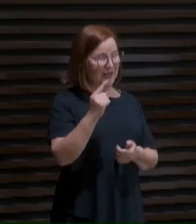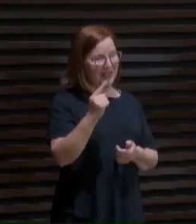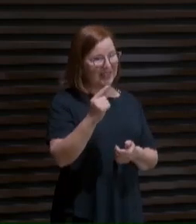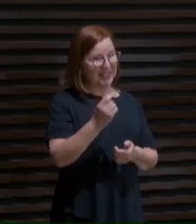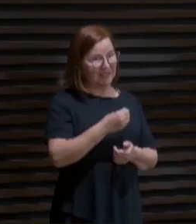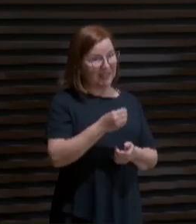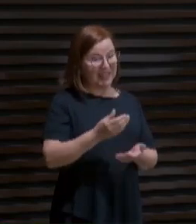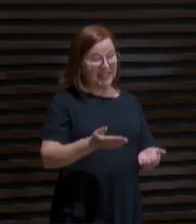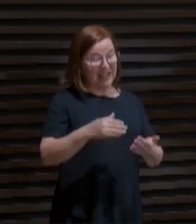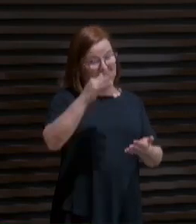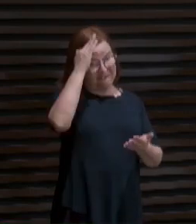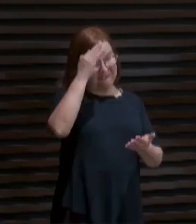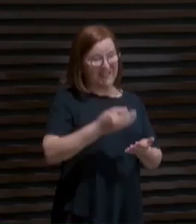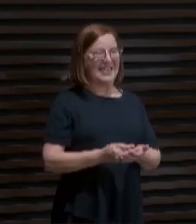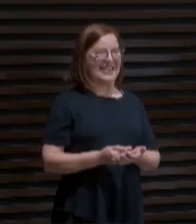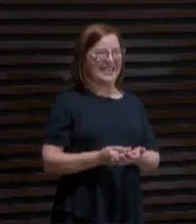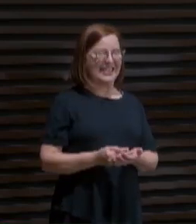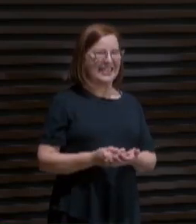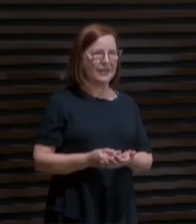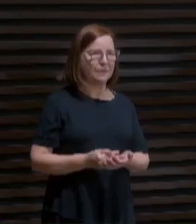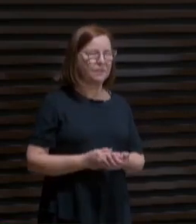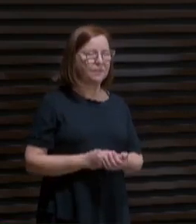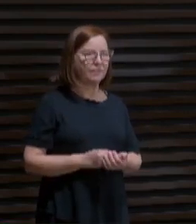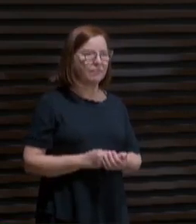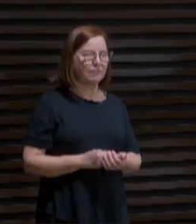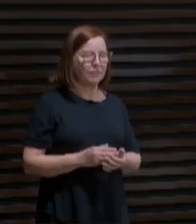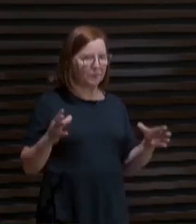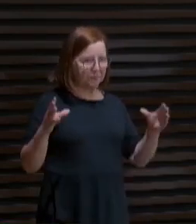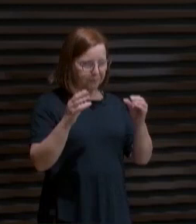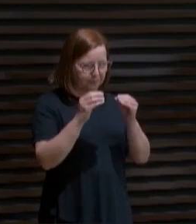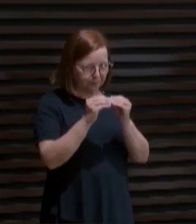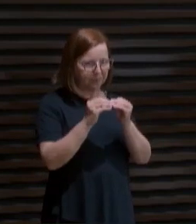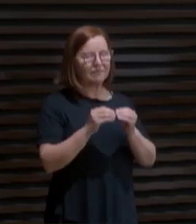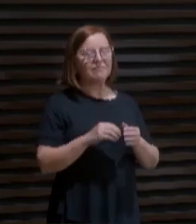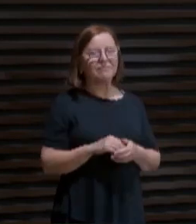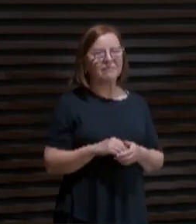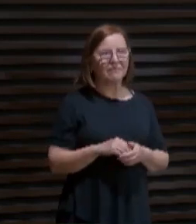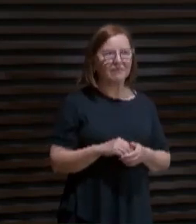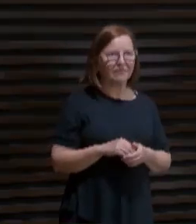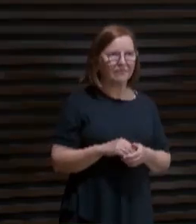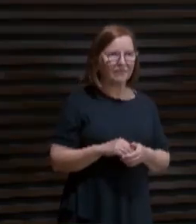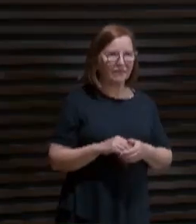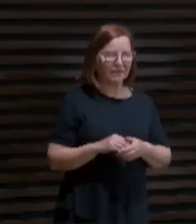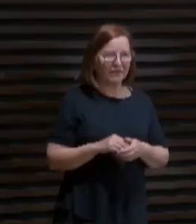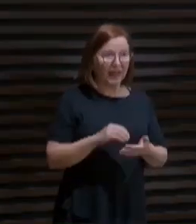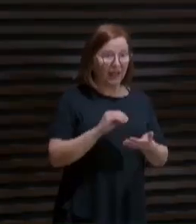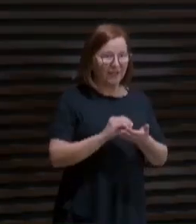nossa dúvida em fé. Eu concluo dizendo o seguinte, meus irmãos: como a